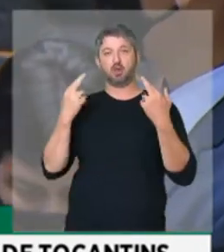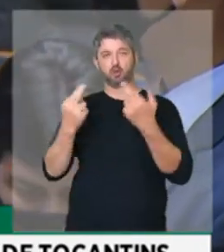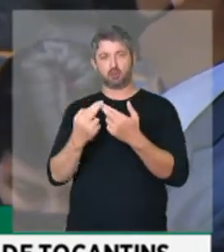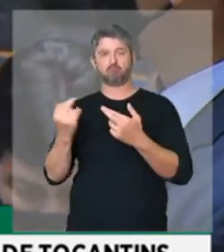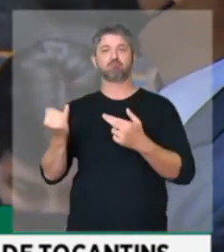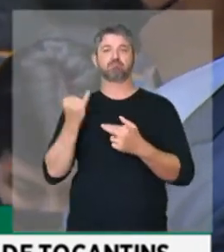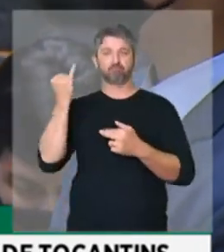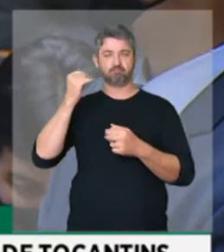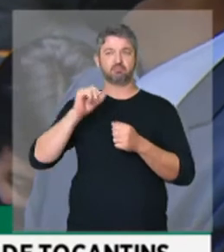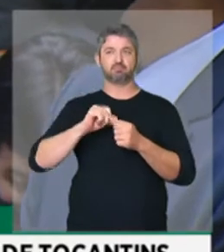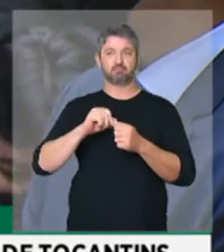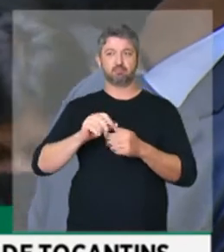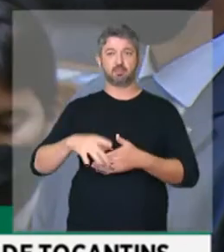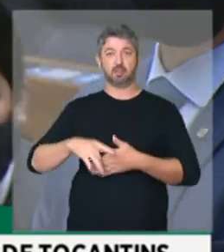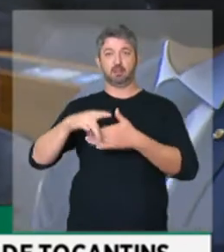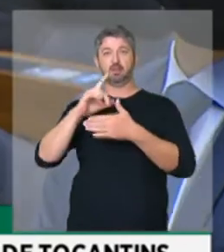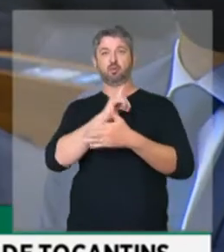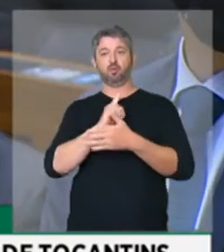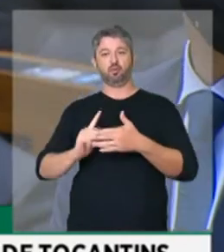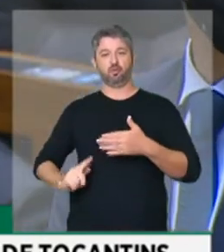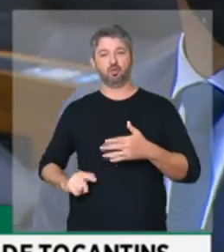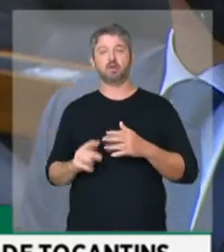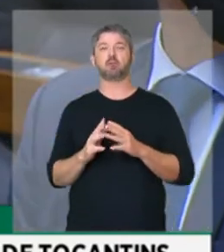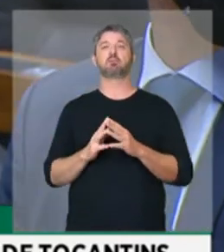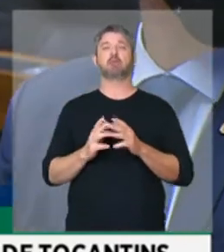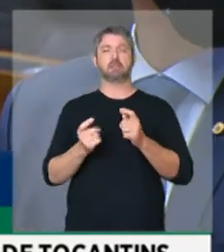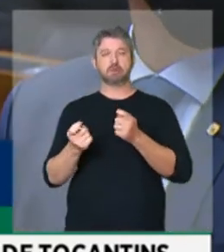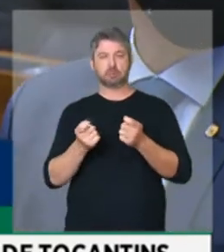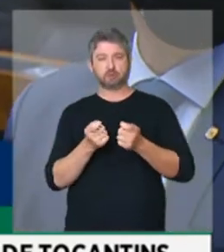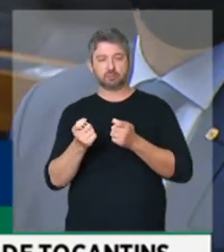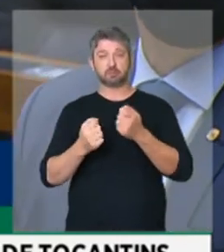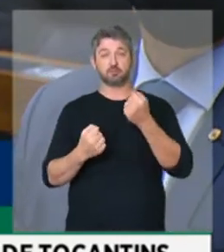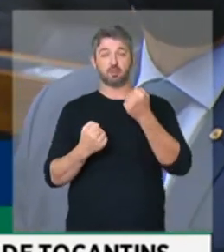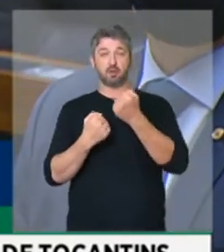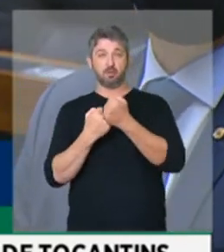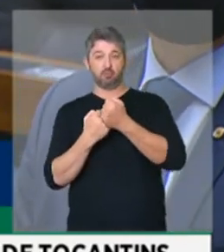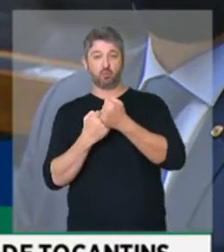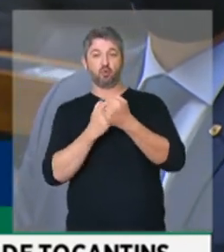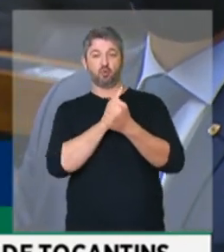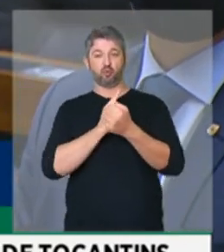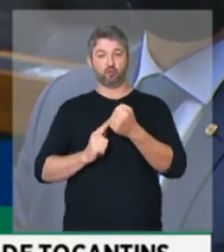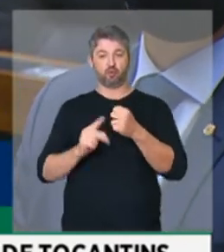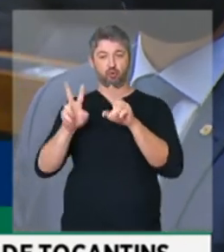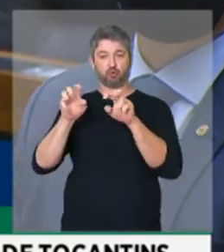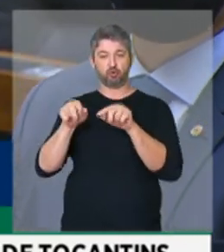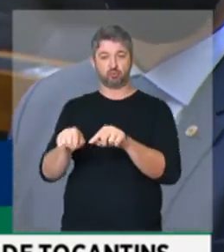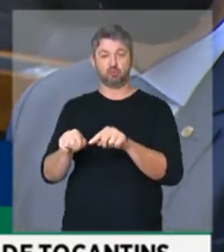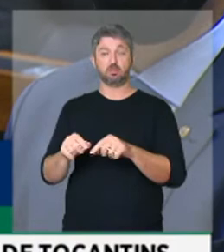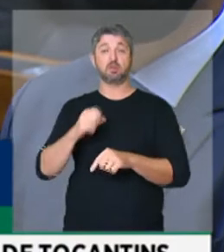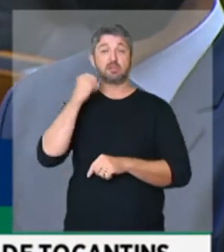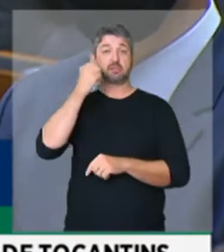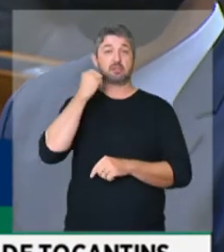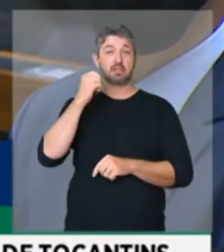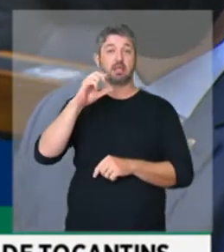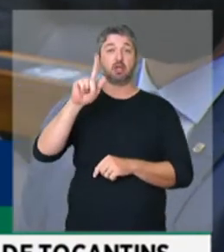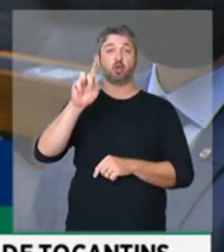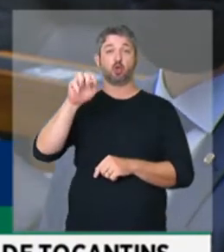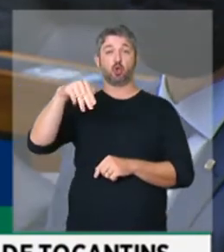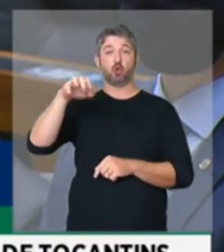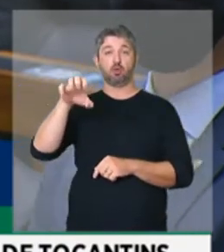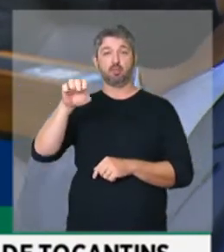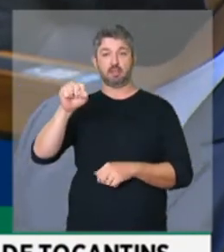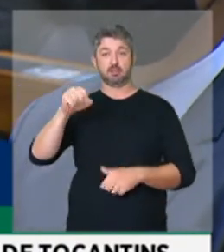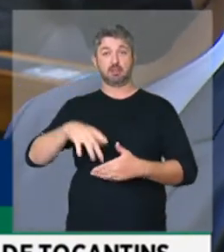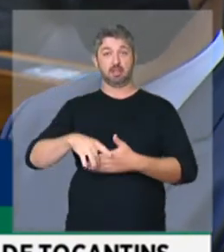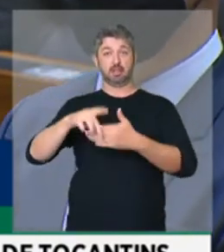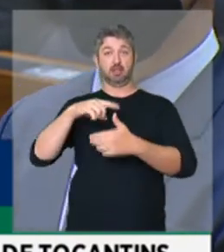importante na liderança do governo, para ajustar o apoiamento do governo nessa matéria. O senador Eduardo Gomes, nosso